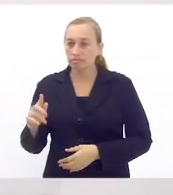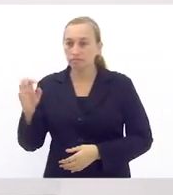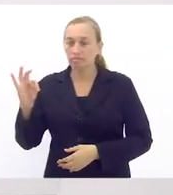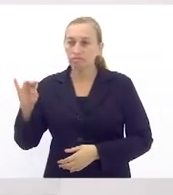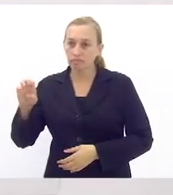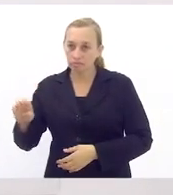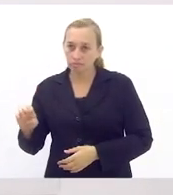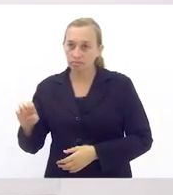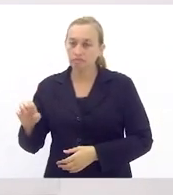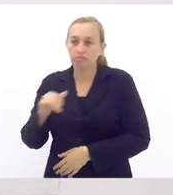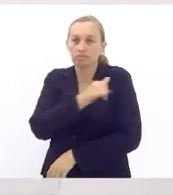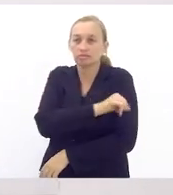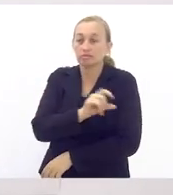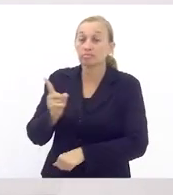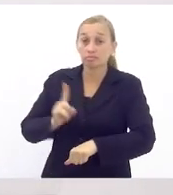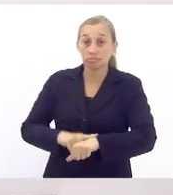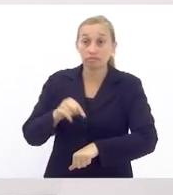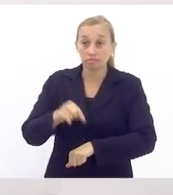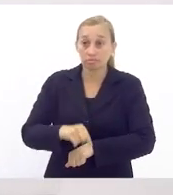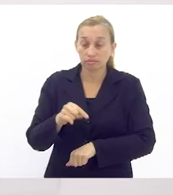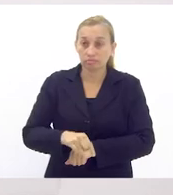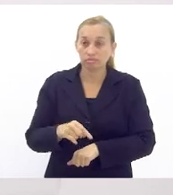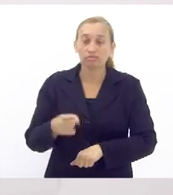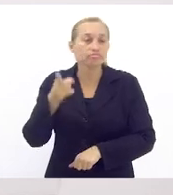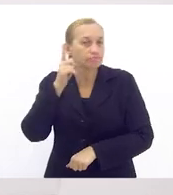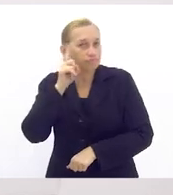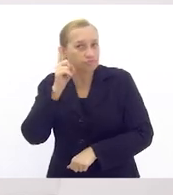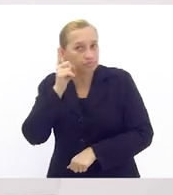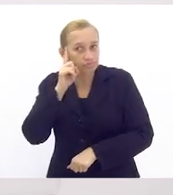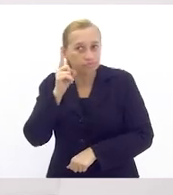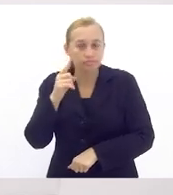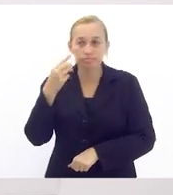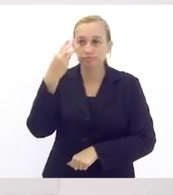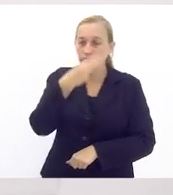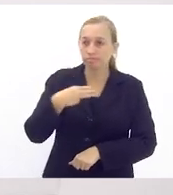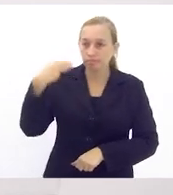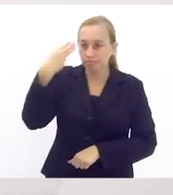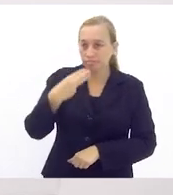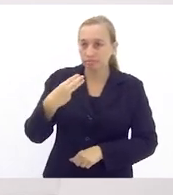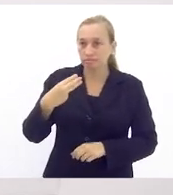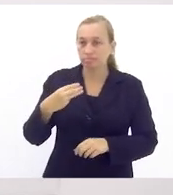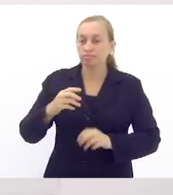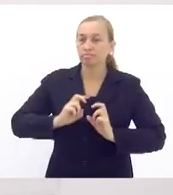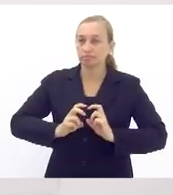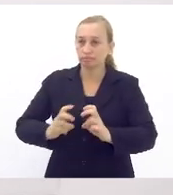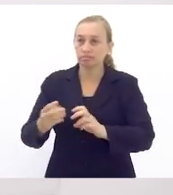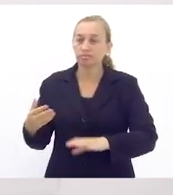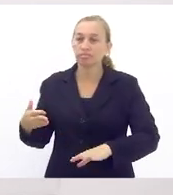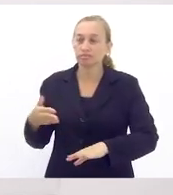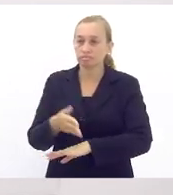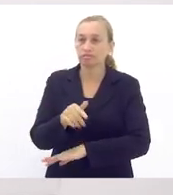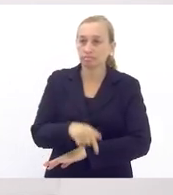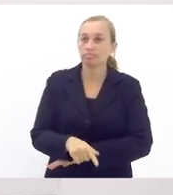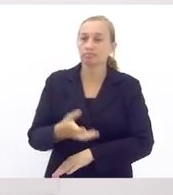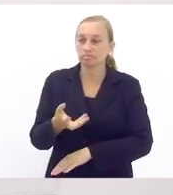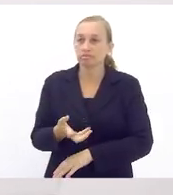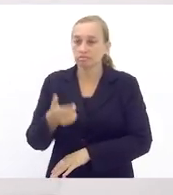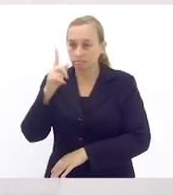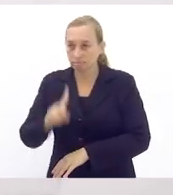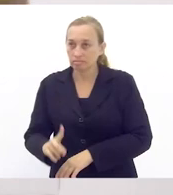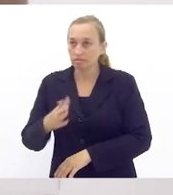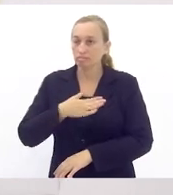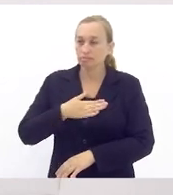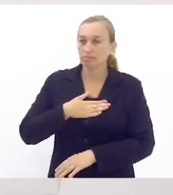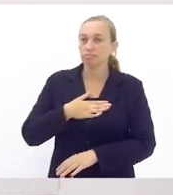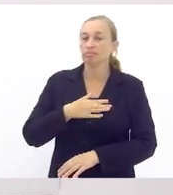Janeiro o tempo que a gente tá aqui todo dia eu pego 3 horas de trem para chegar aqui então eu quero o meu direito tava lá no edital que